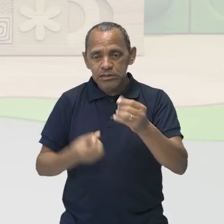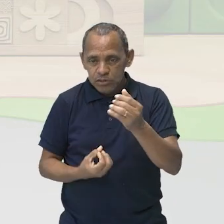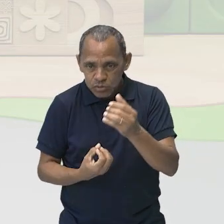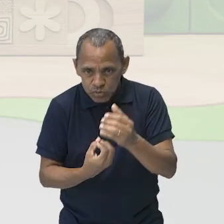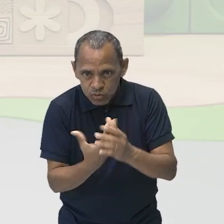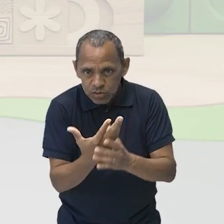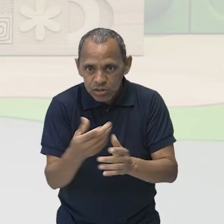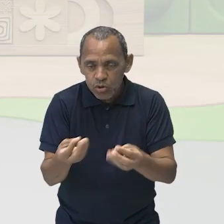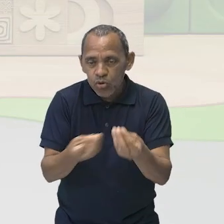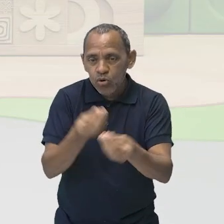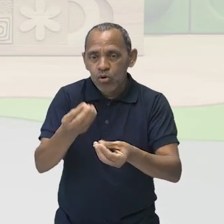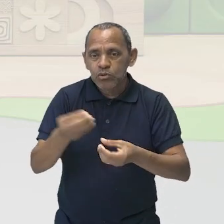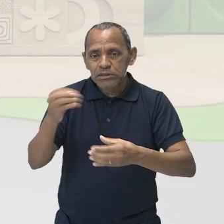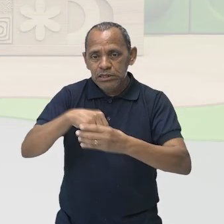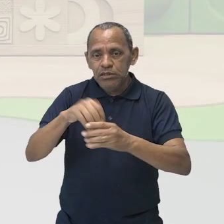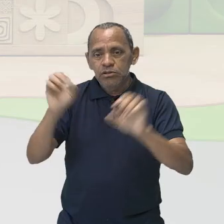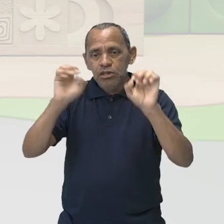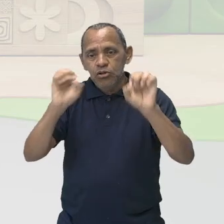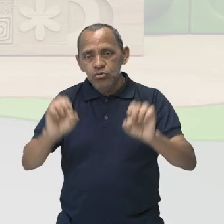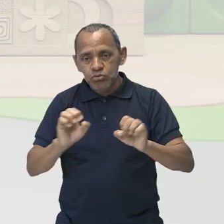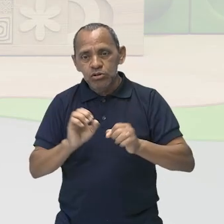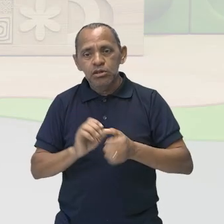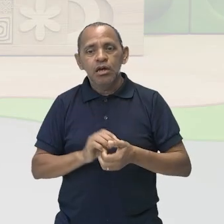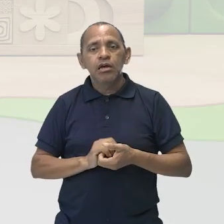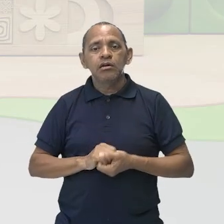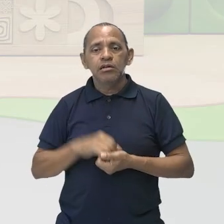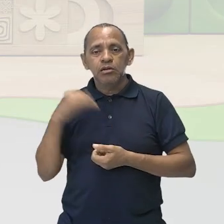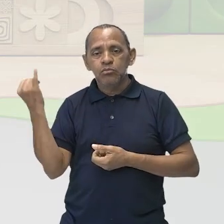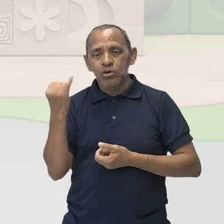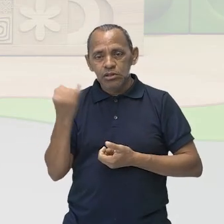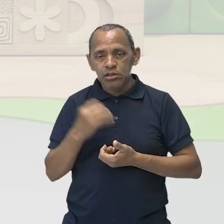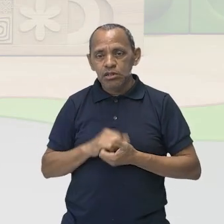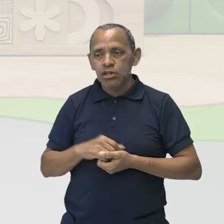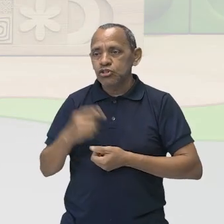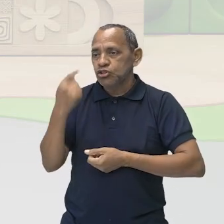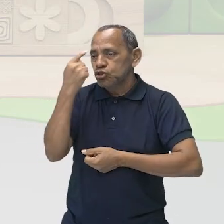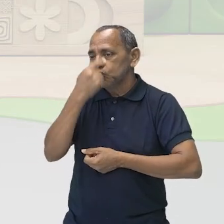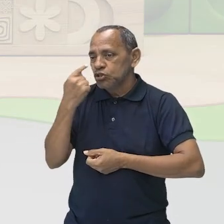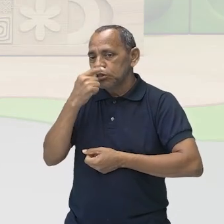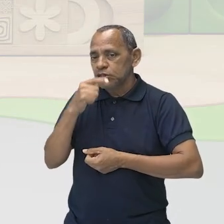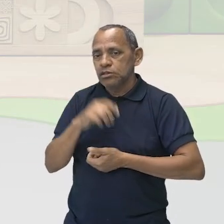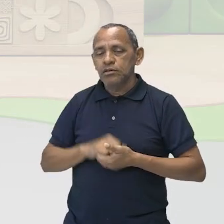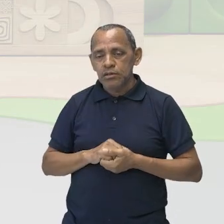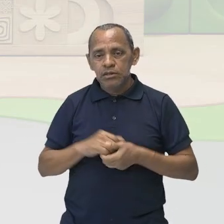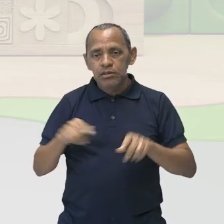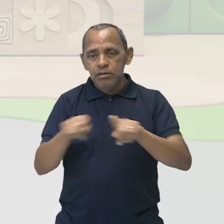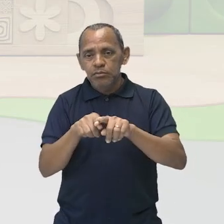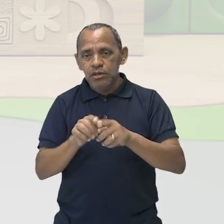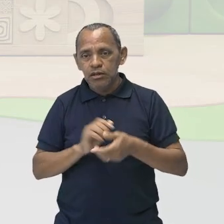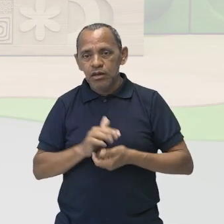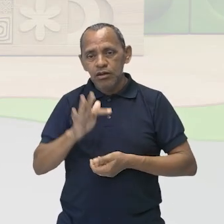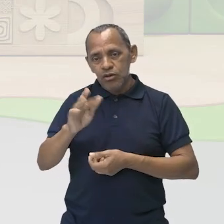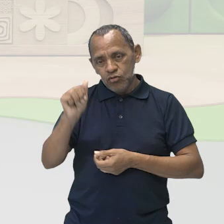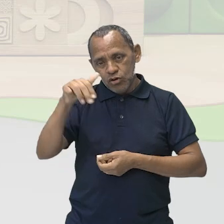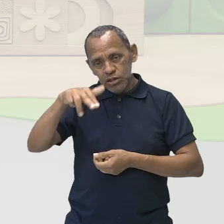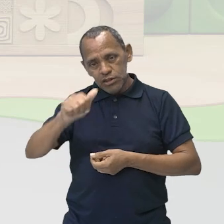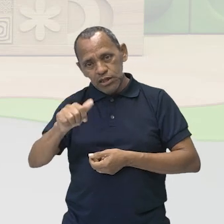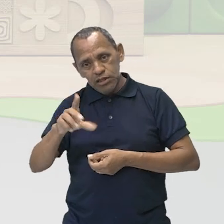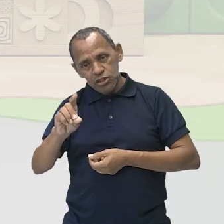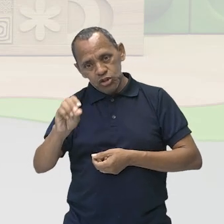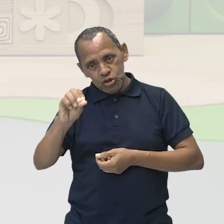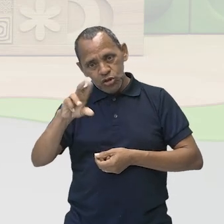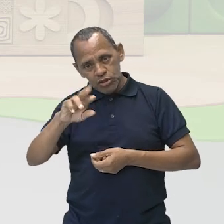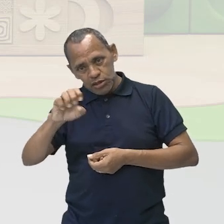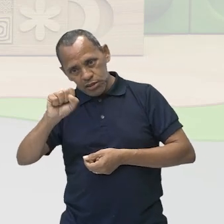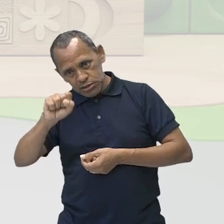na estrutura especializada nas vias respiratórias chamadas de fonadores, que geram então vibrações sonoras.